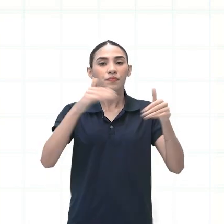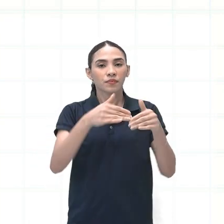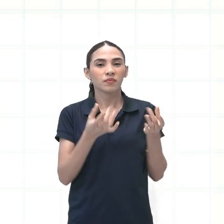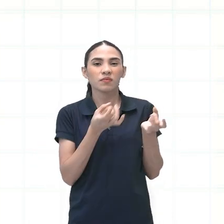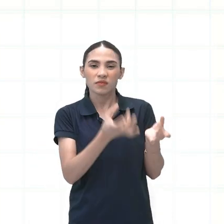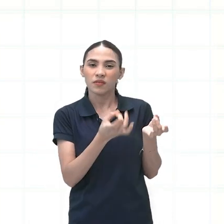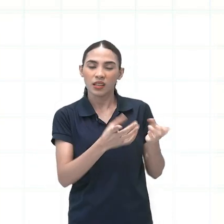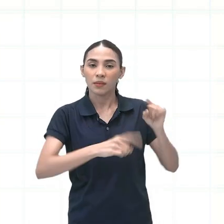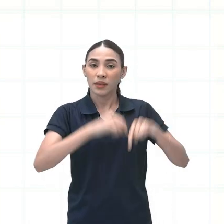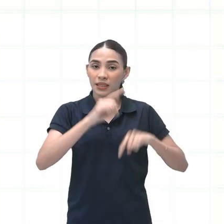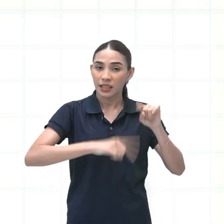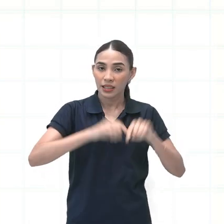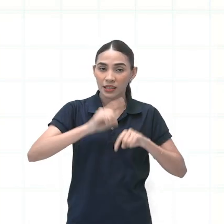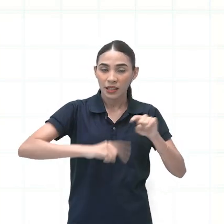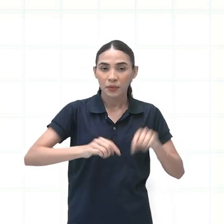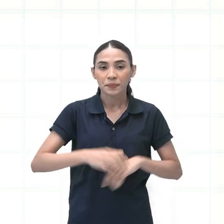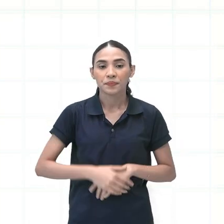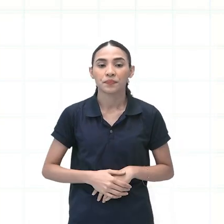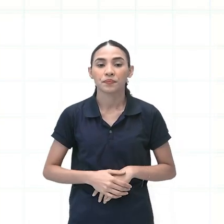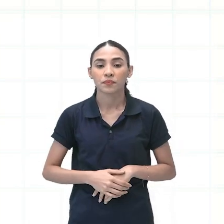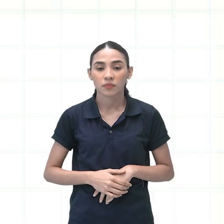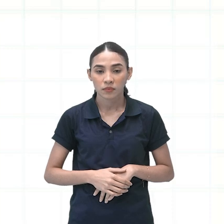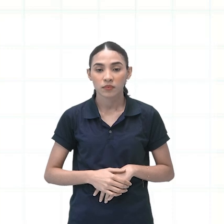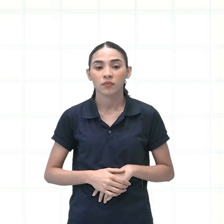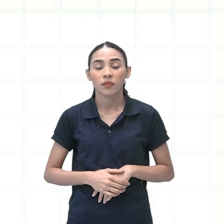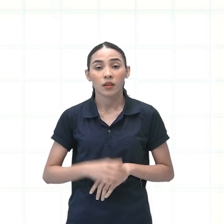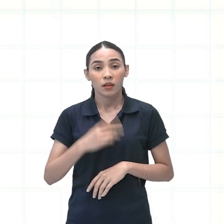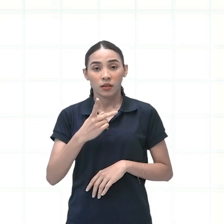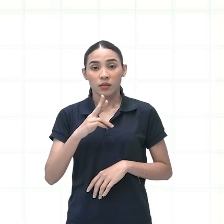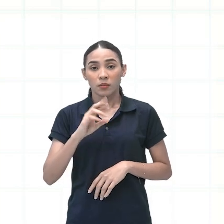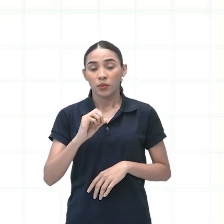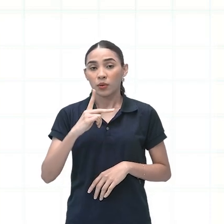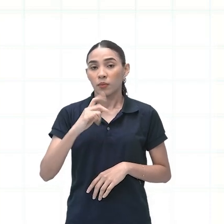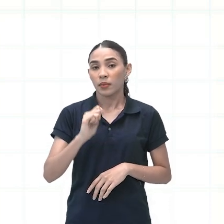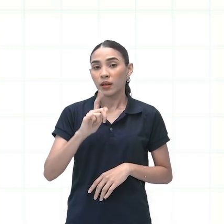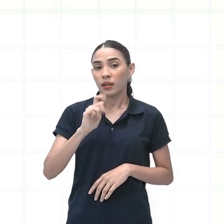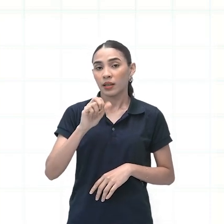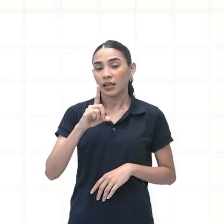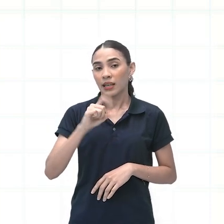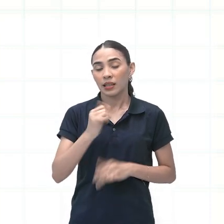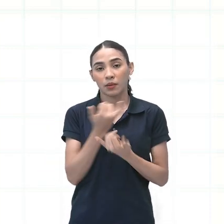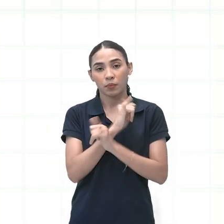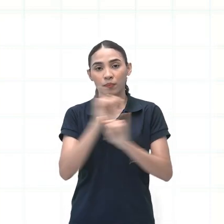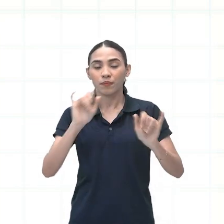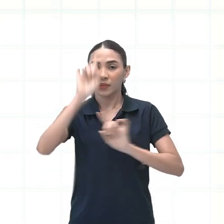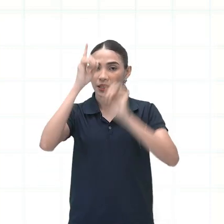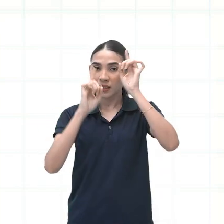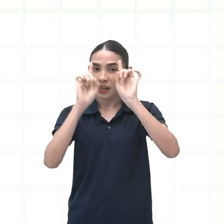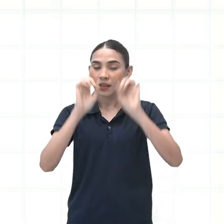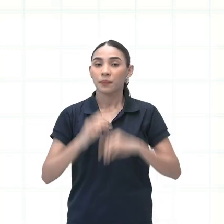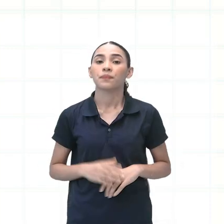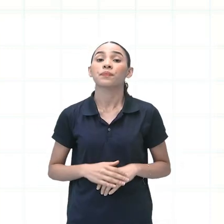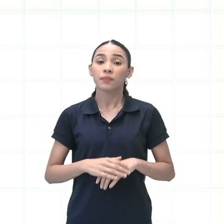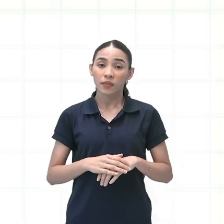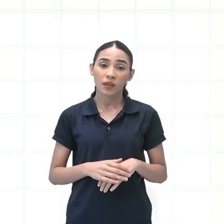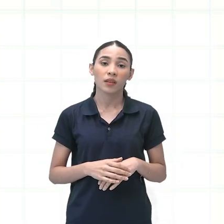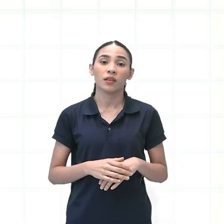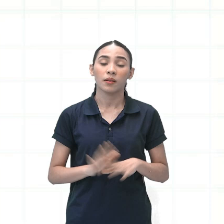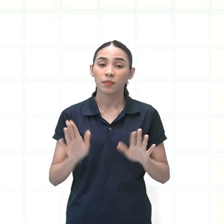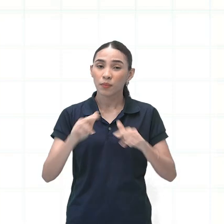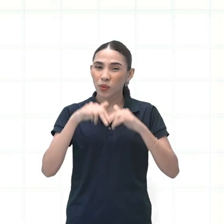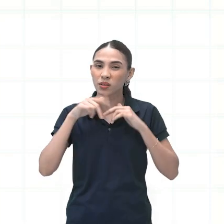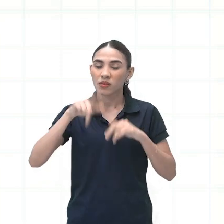do produto, para a venda de objetos, e a propaganda para a disseminação de ideias. Até mesmo por isso